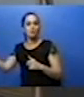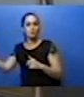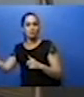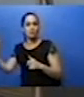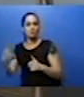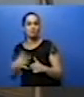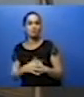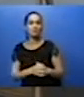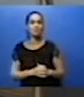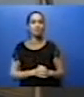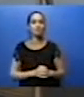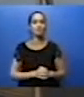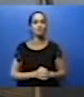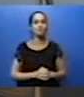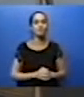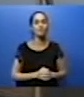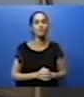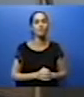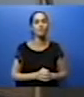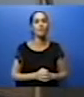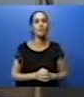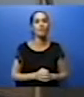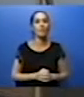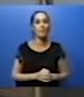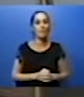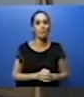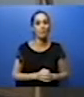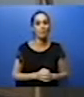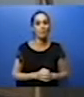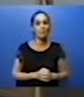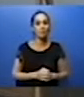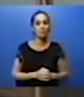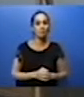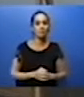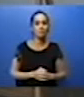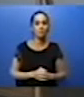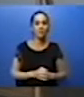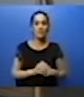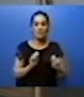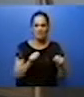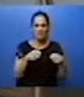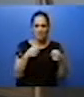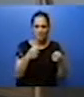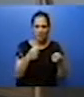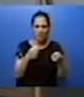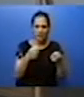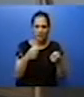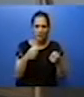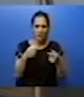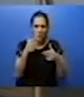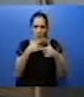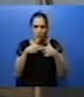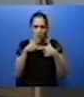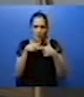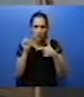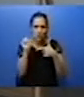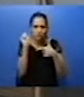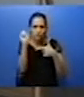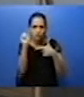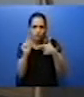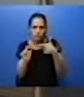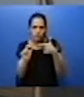só representa em quantas partes está dividido e se der para simplificar sempre fica